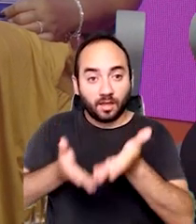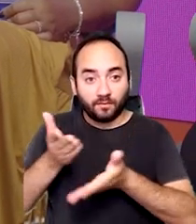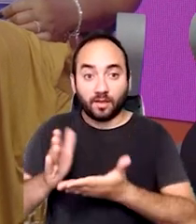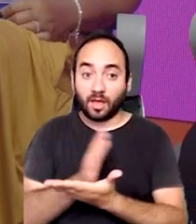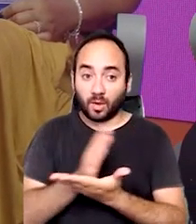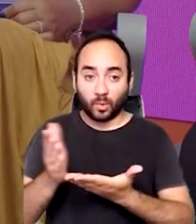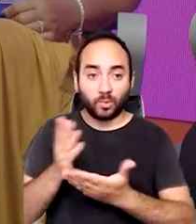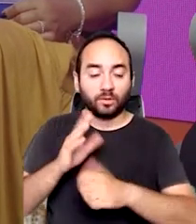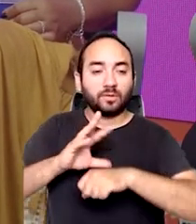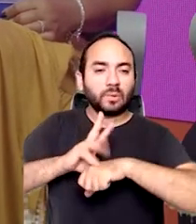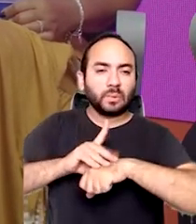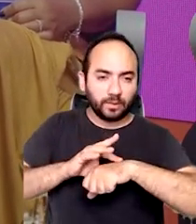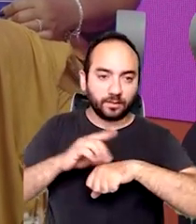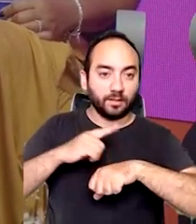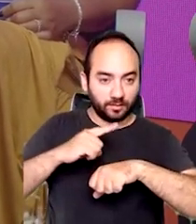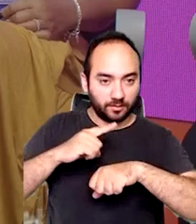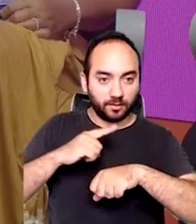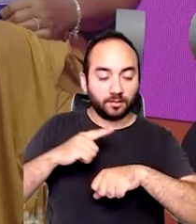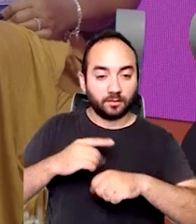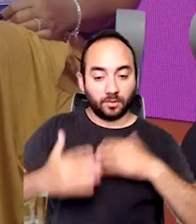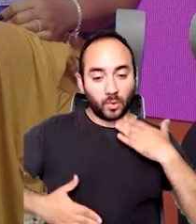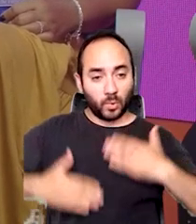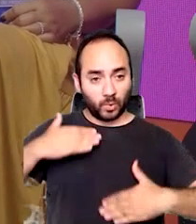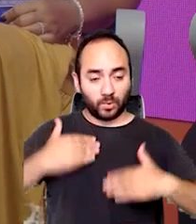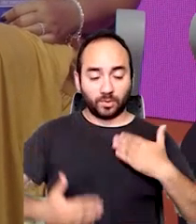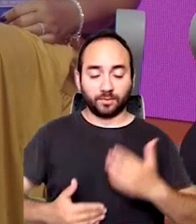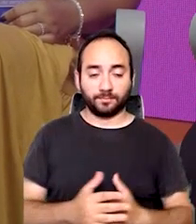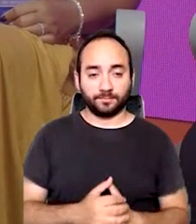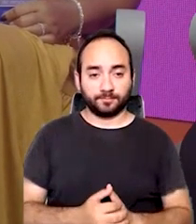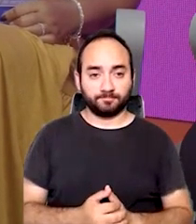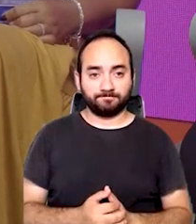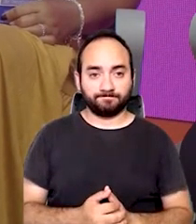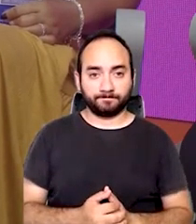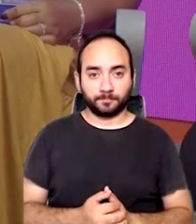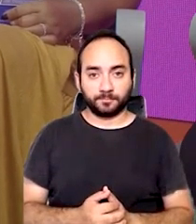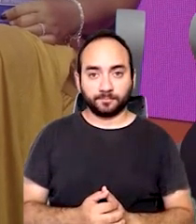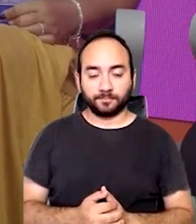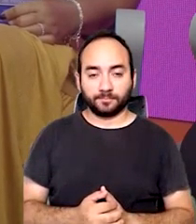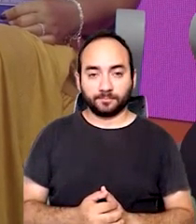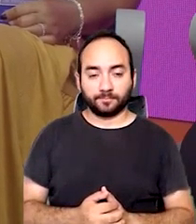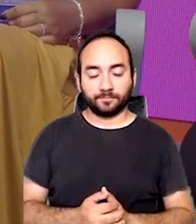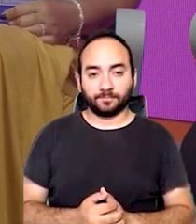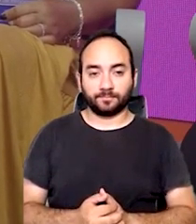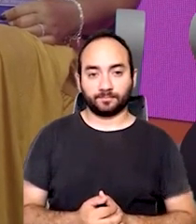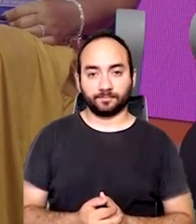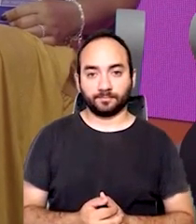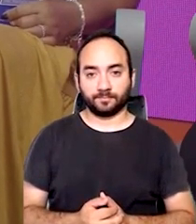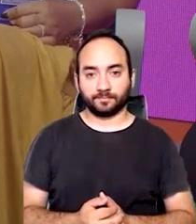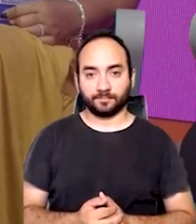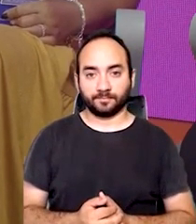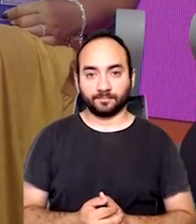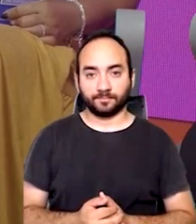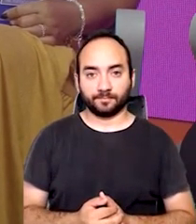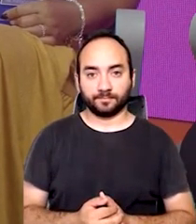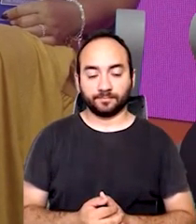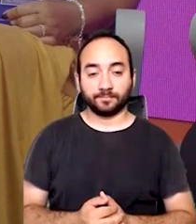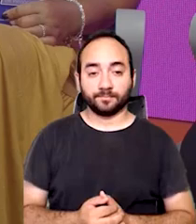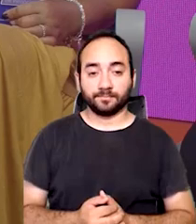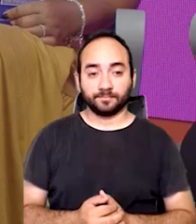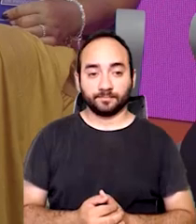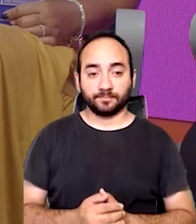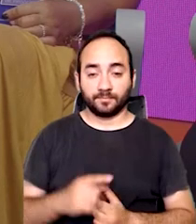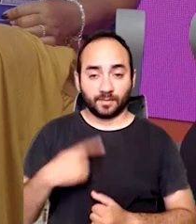tratar alguma doença né do nosso do nosso corpo do